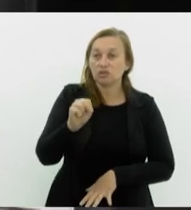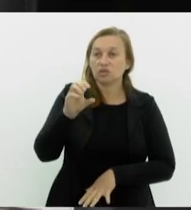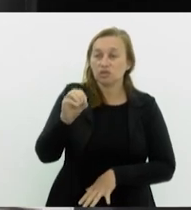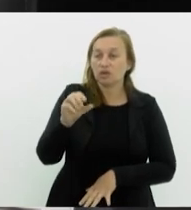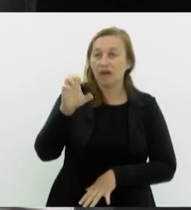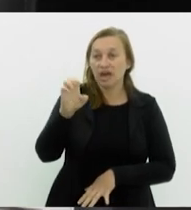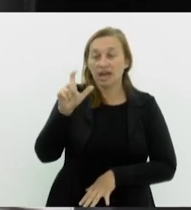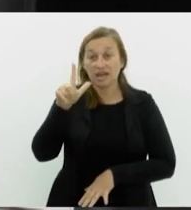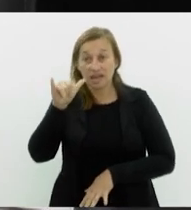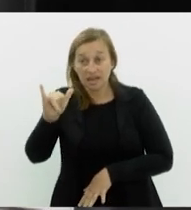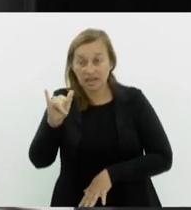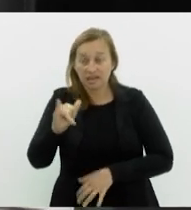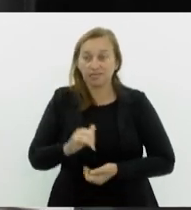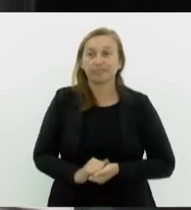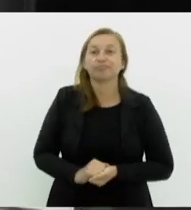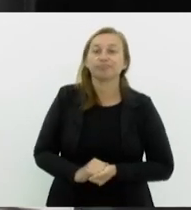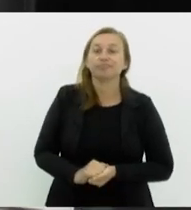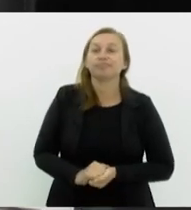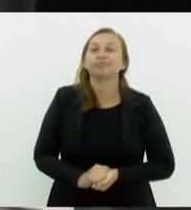colocam aqui presentes.